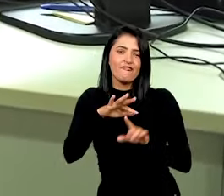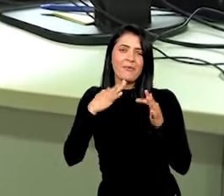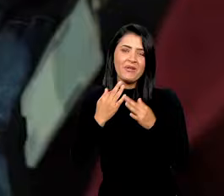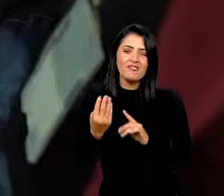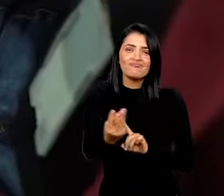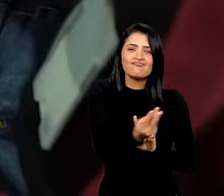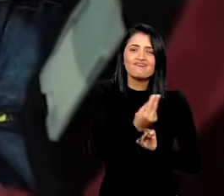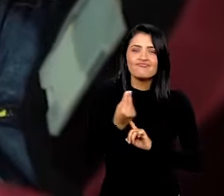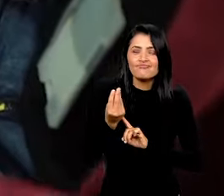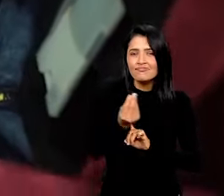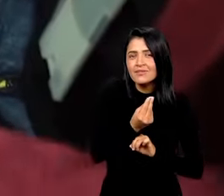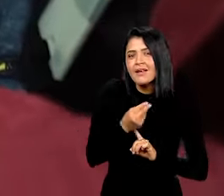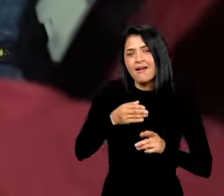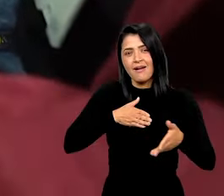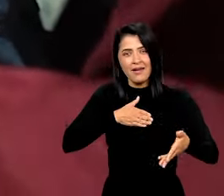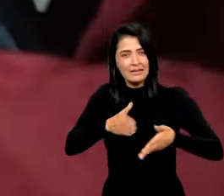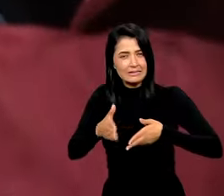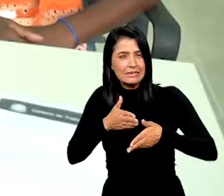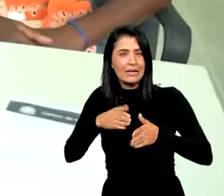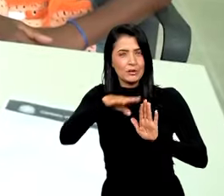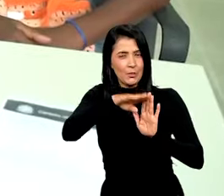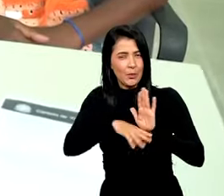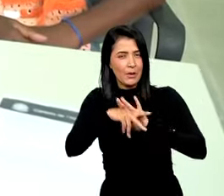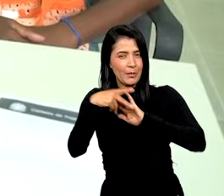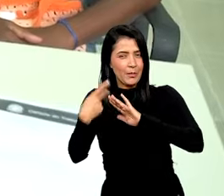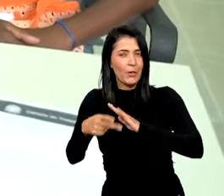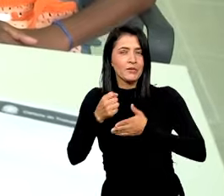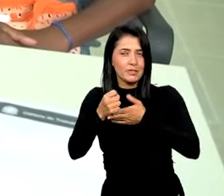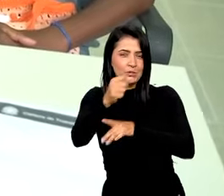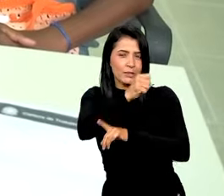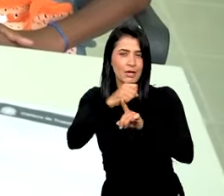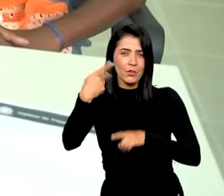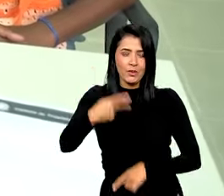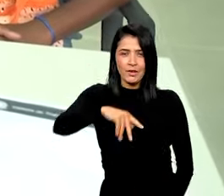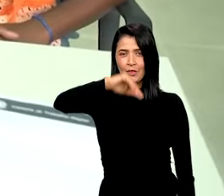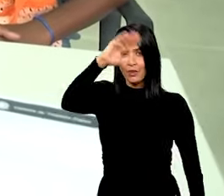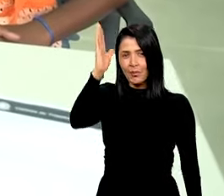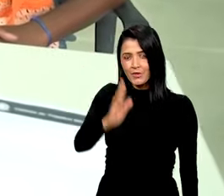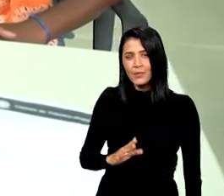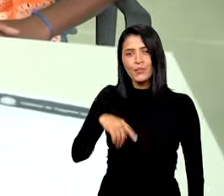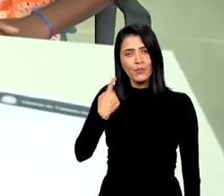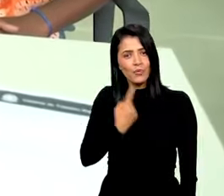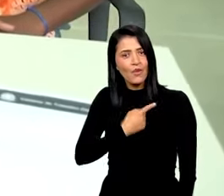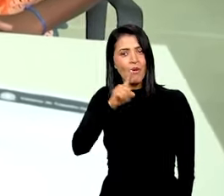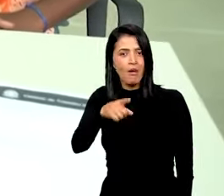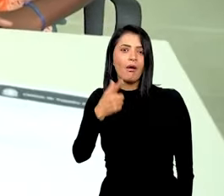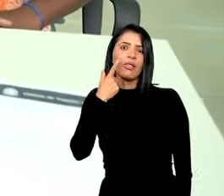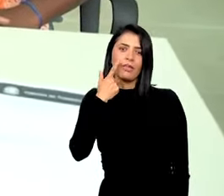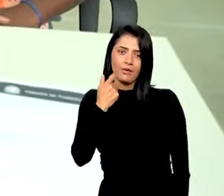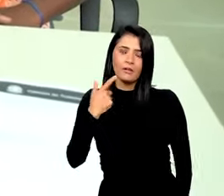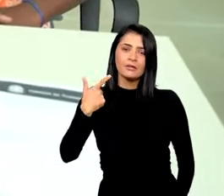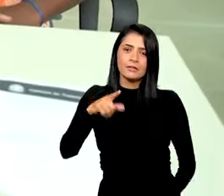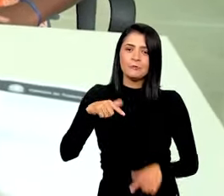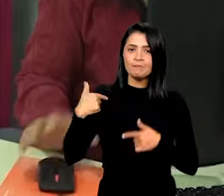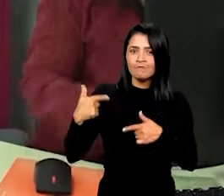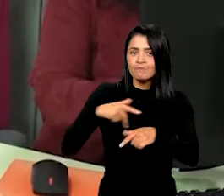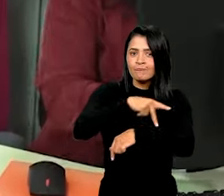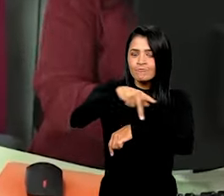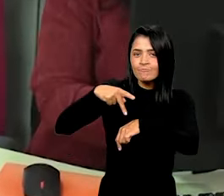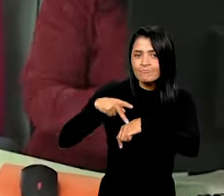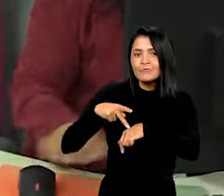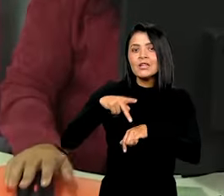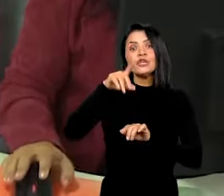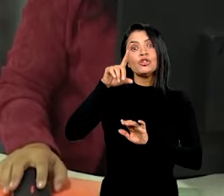famílias vulneráveis e como isso dá acesso a os programas de proteção social no Brasil. Então foi para nós muito interessante, para todos